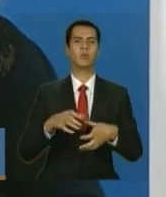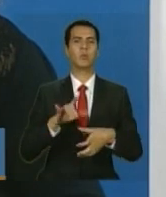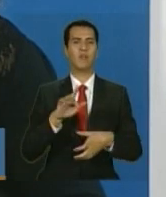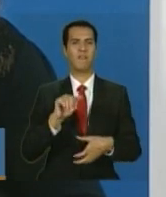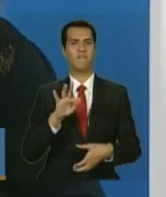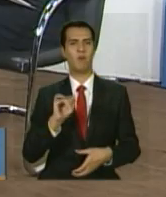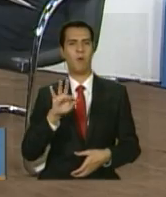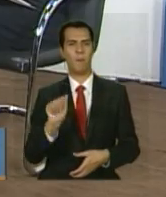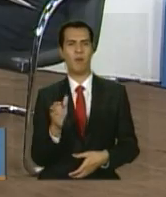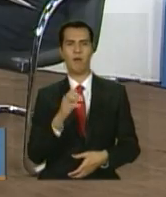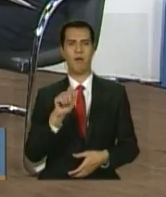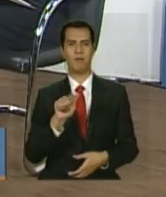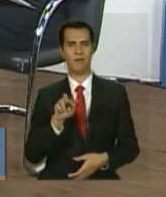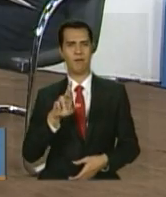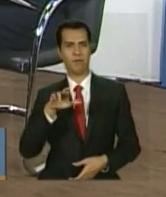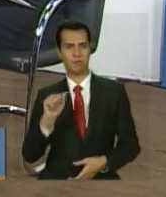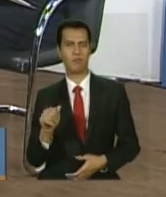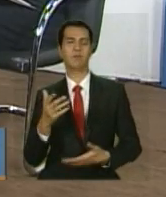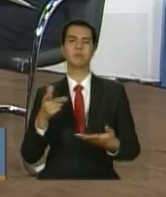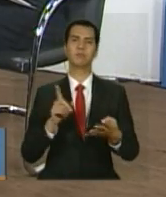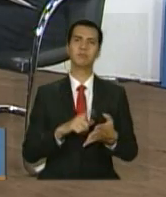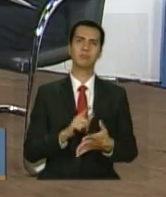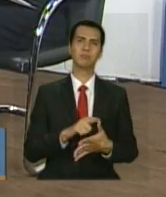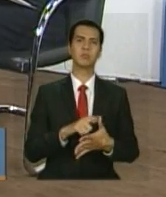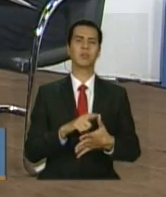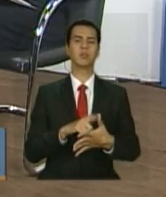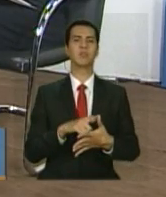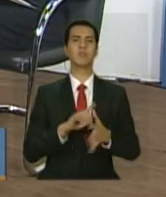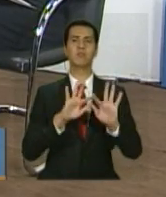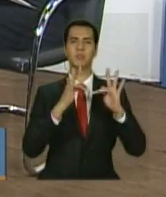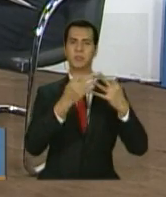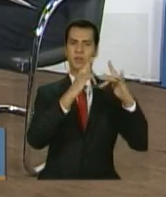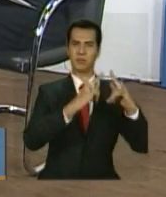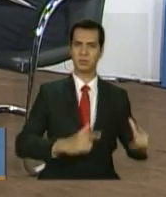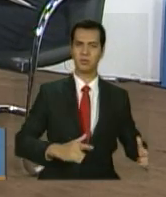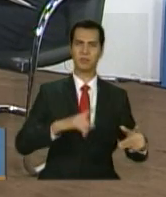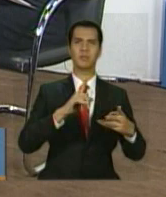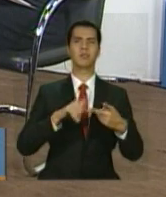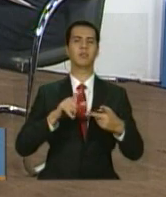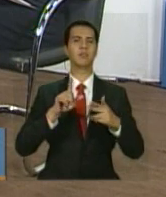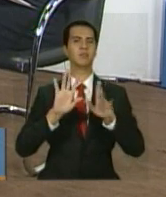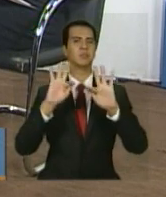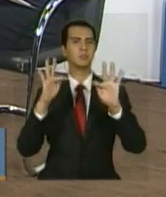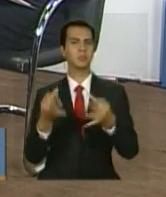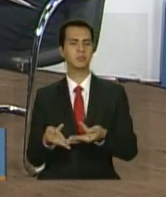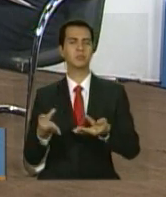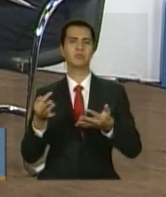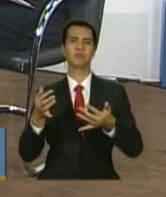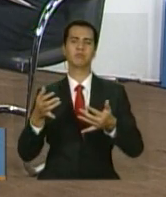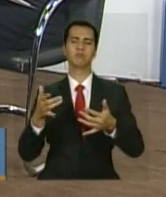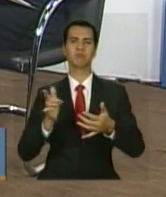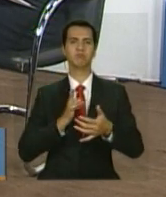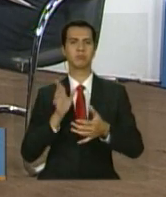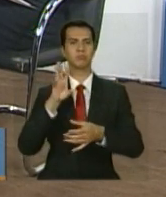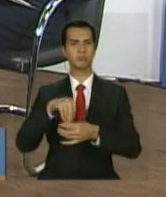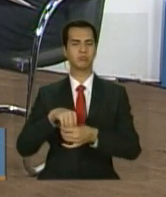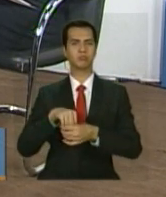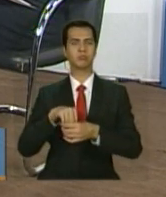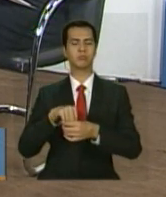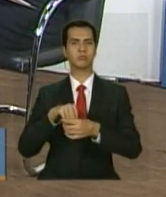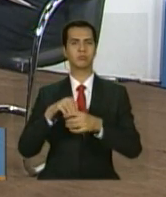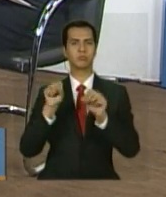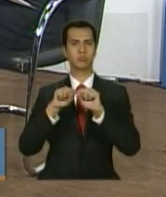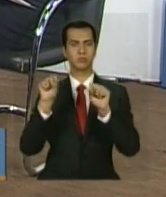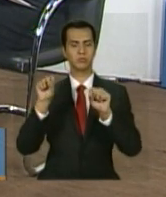Fundiário, famílias acampadas, atingidas por empreendimentos de infraestrutura, famílias que possuem algum morador, algum componente no